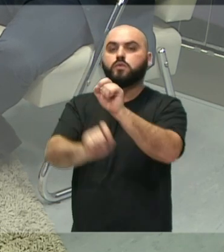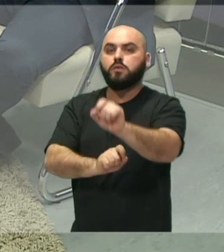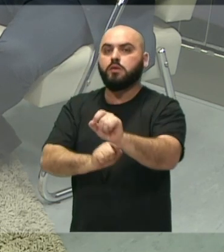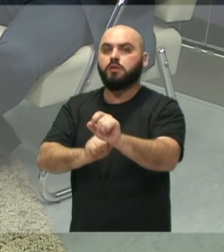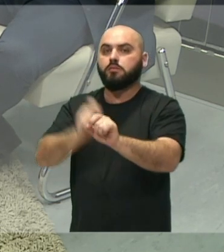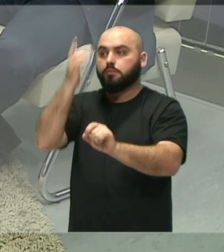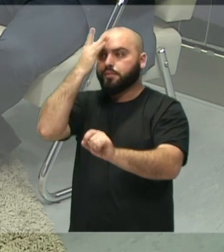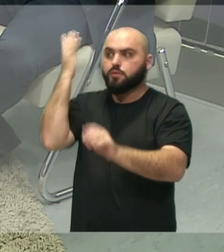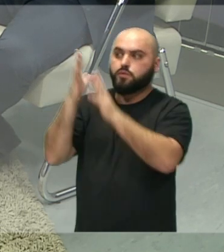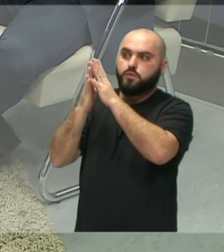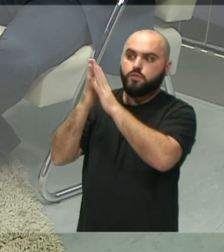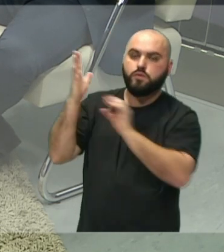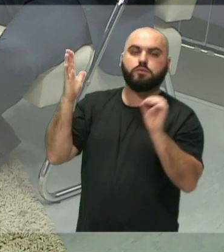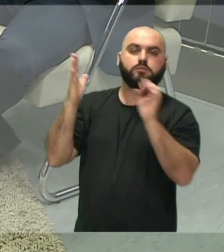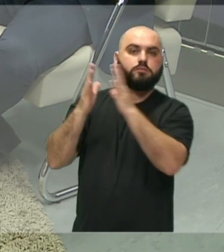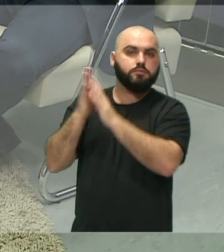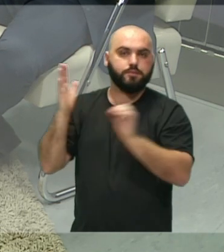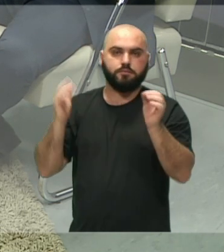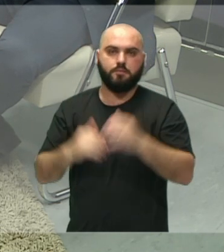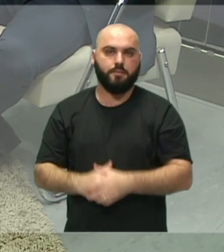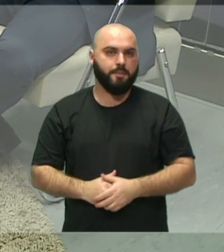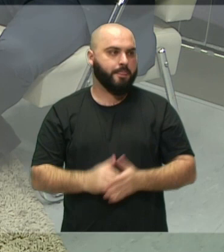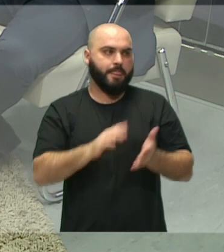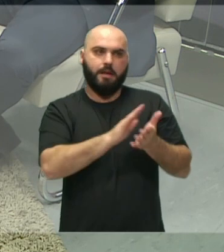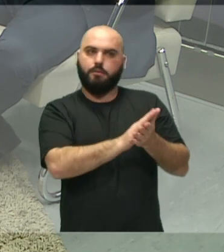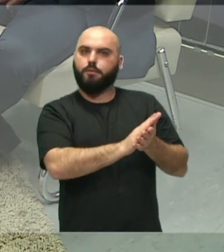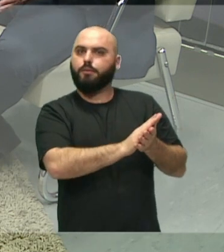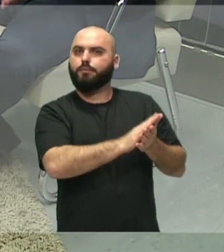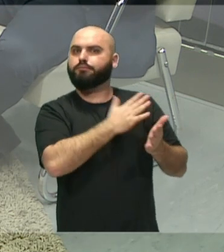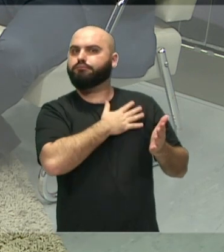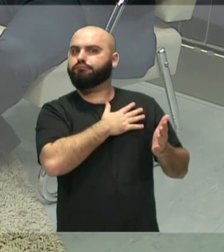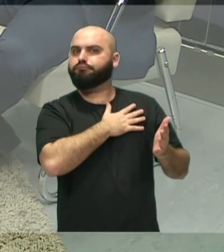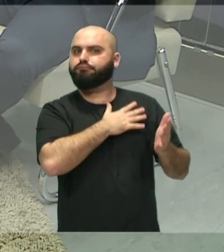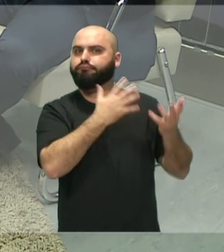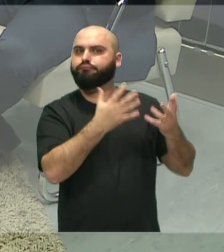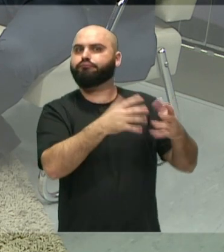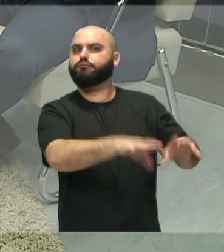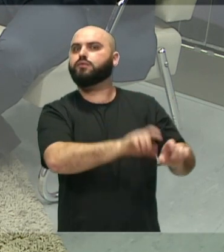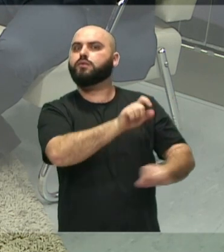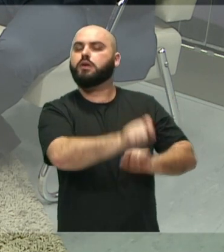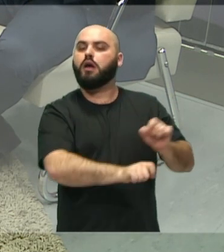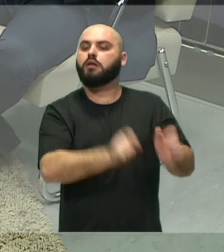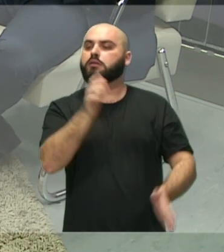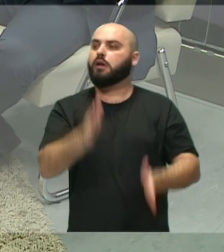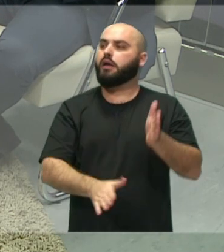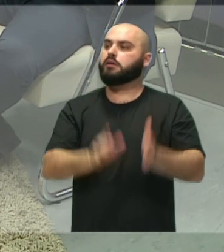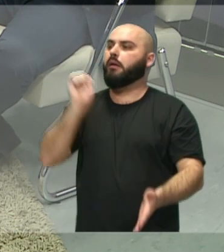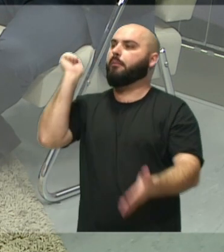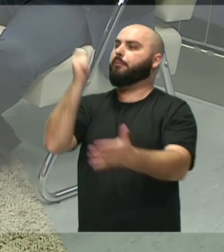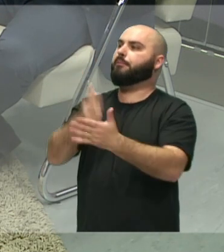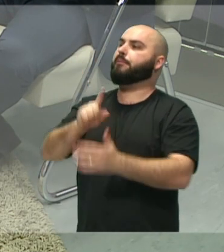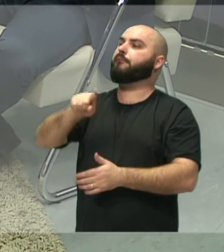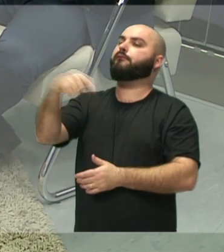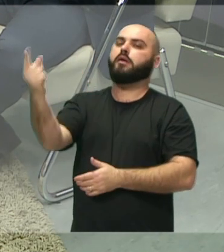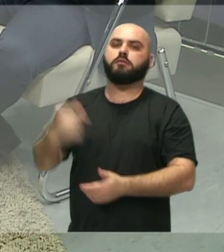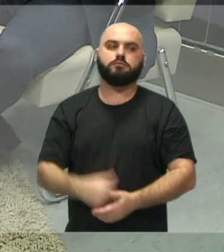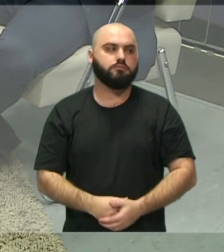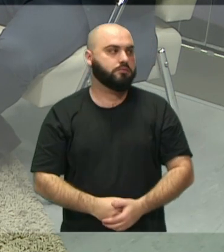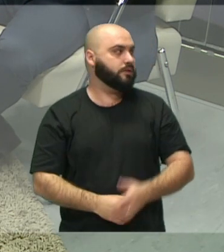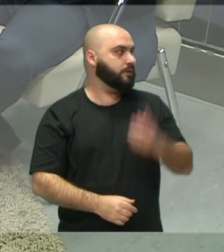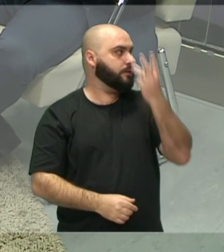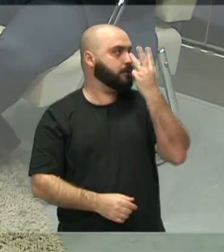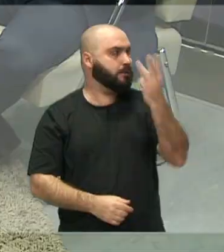espelhar em alguém, né? Eu sou contra esse alto investimento nesses atletas de fora. A gente é tricampeão de Jogos